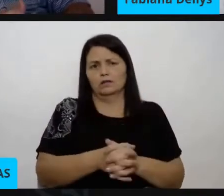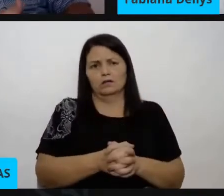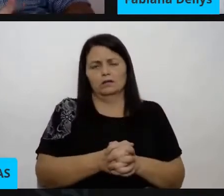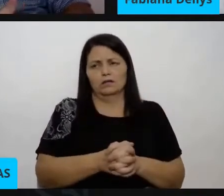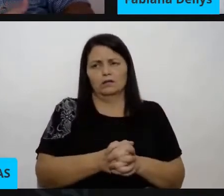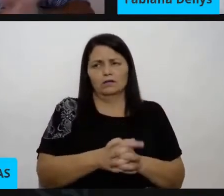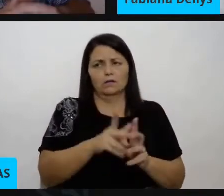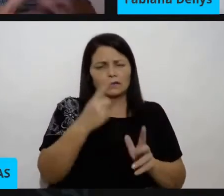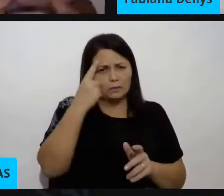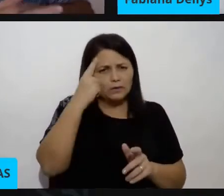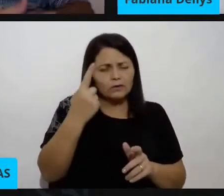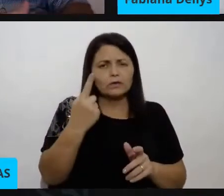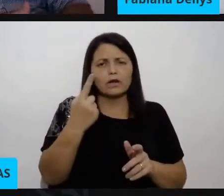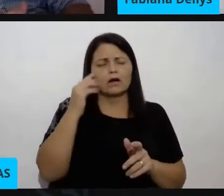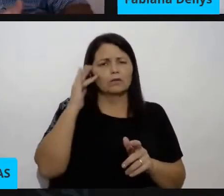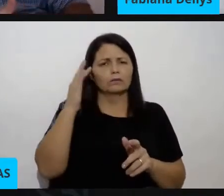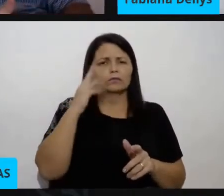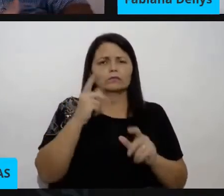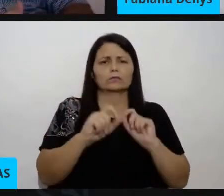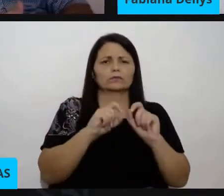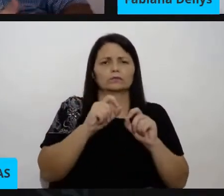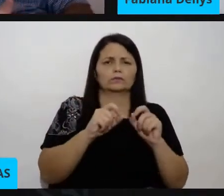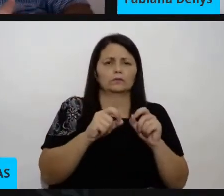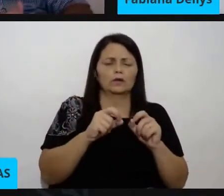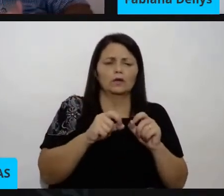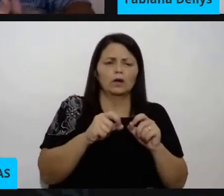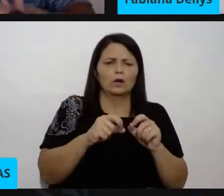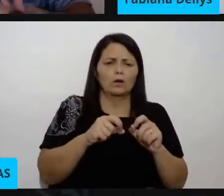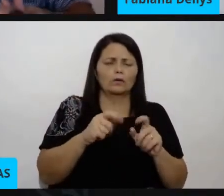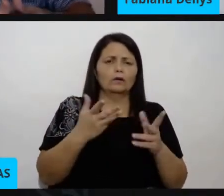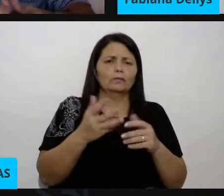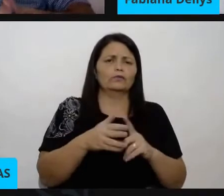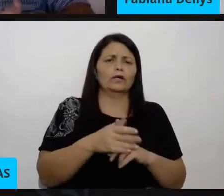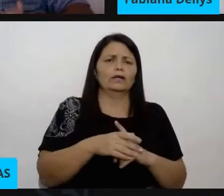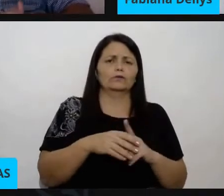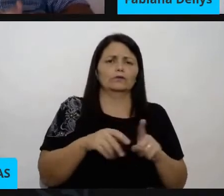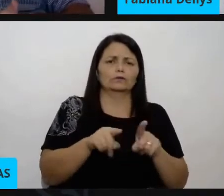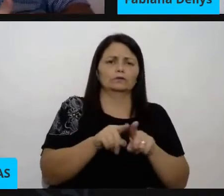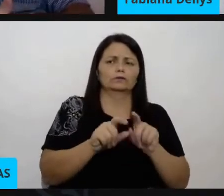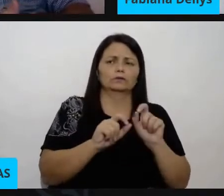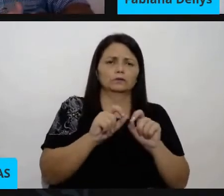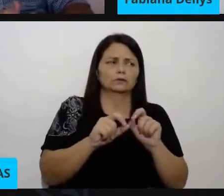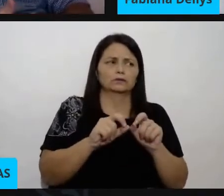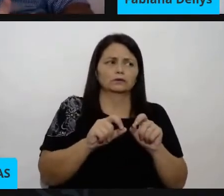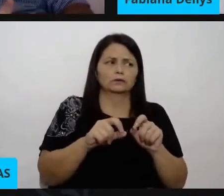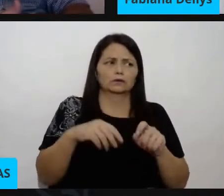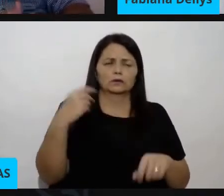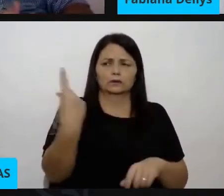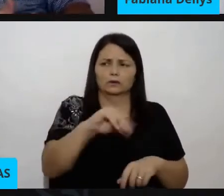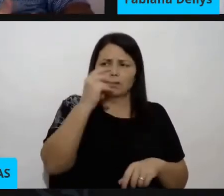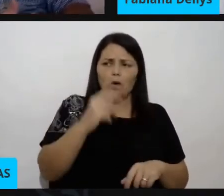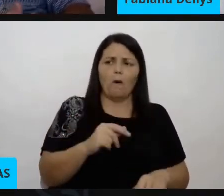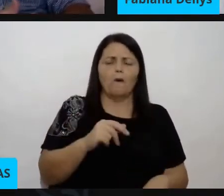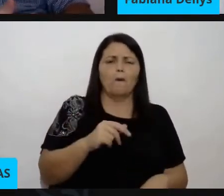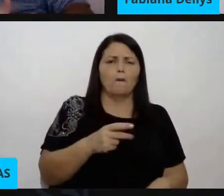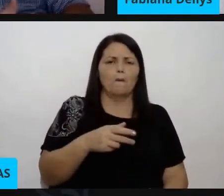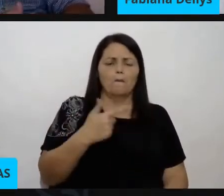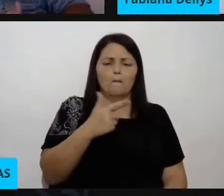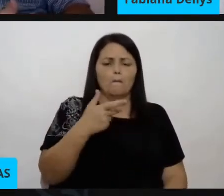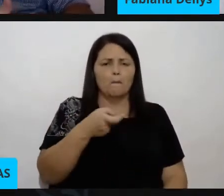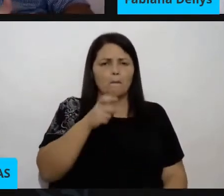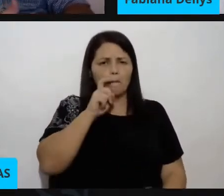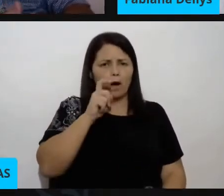Vocês imaginarem que a grande parte das condições de maus tratos, negligência, ocorre dentro de casa. Padrasto, próprio